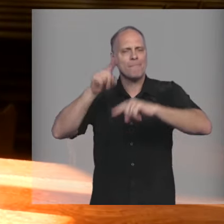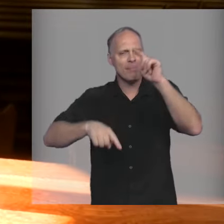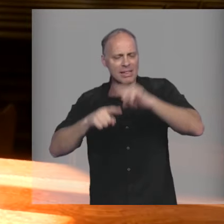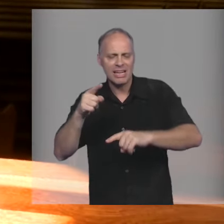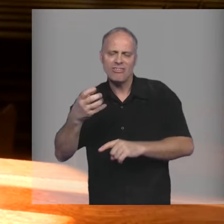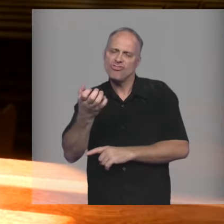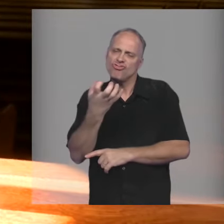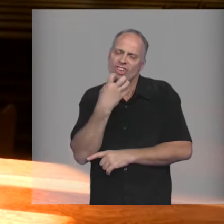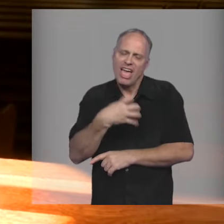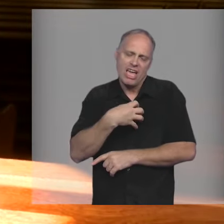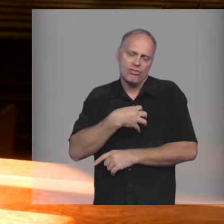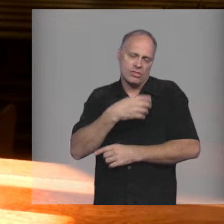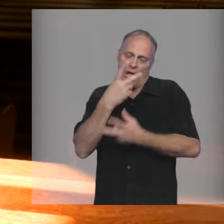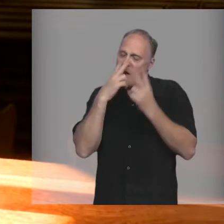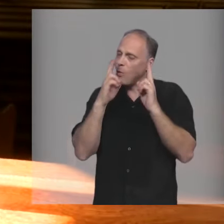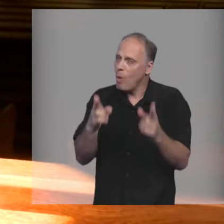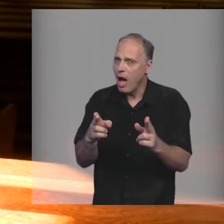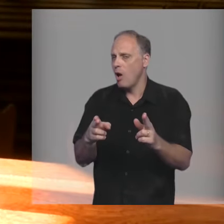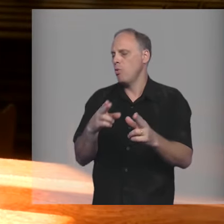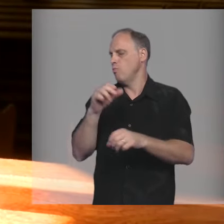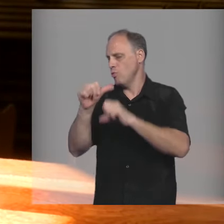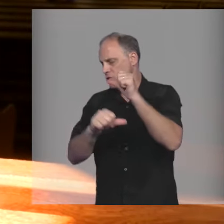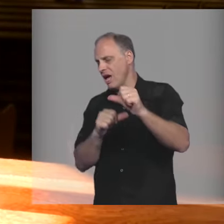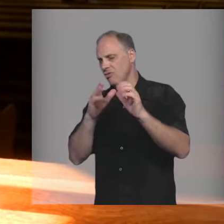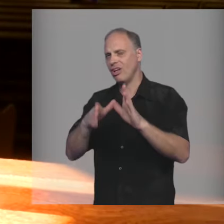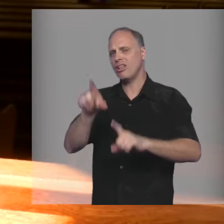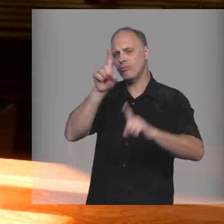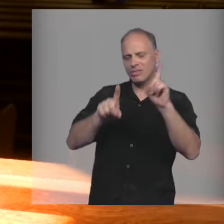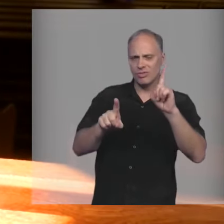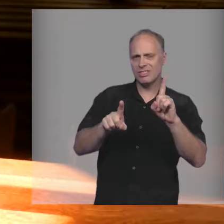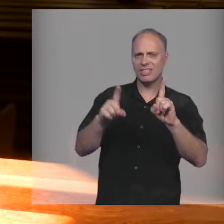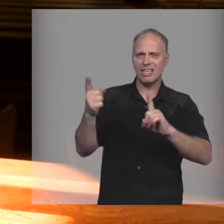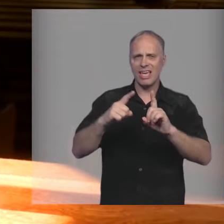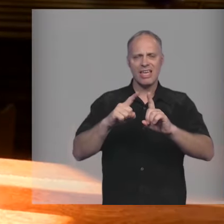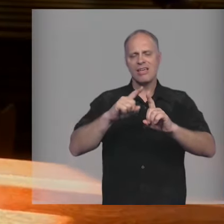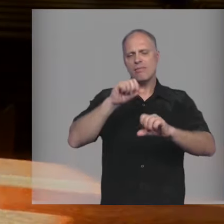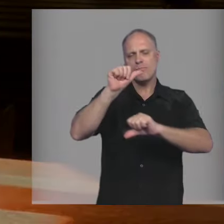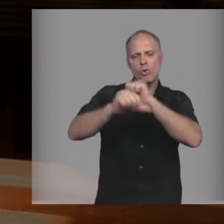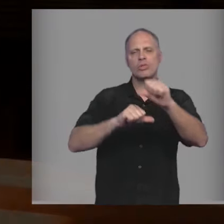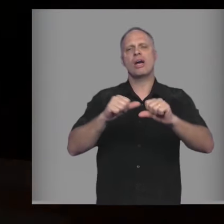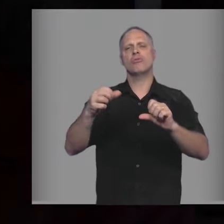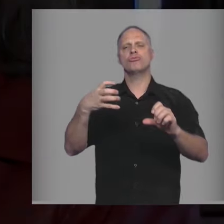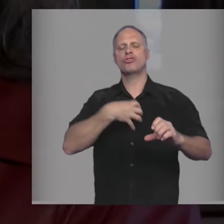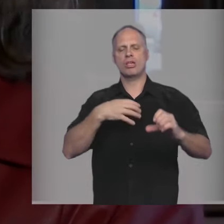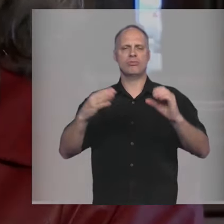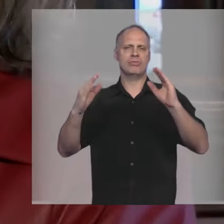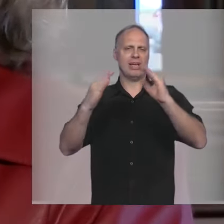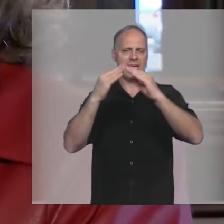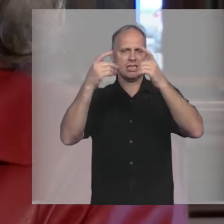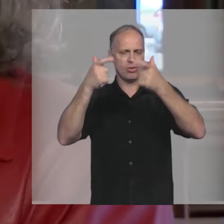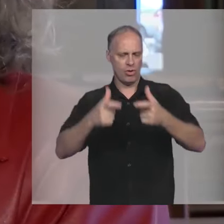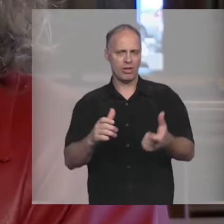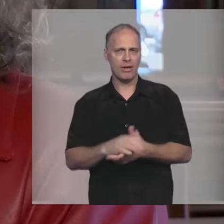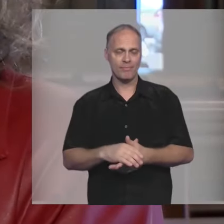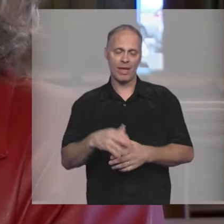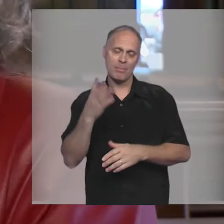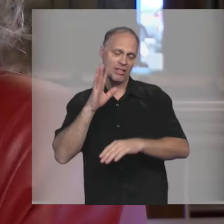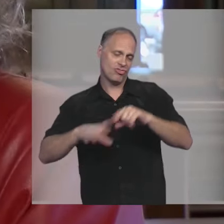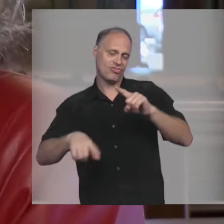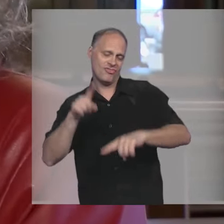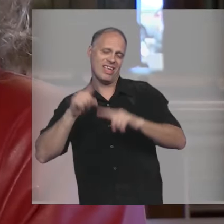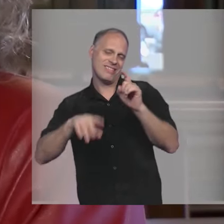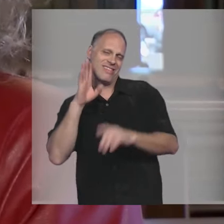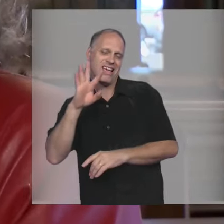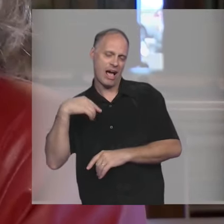tipologia, materialidade, enfim. E depois algumas coisas que descaracterizam o imóvel. É uma atividade bem bacana, até para nós,